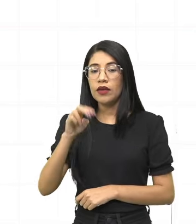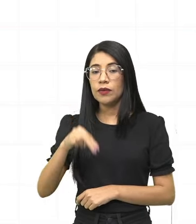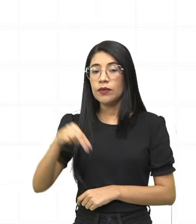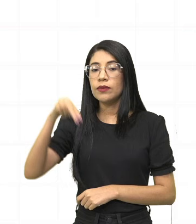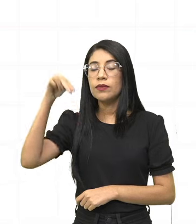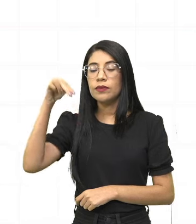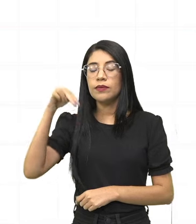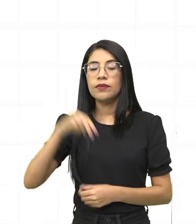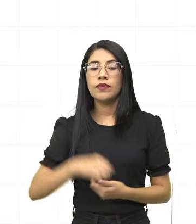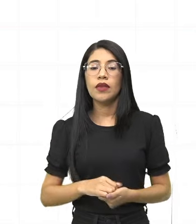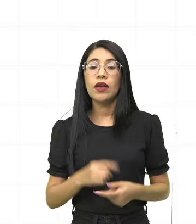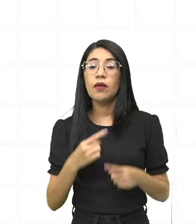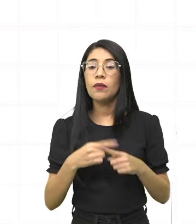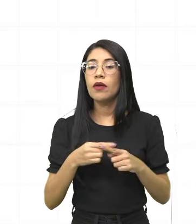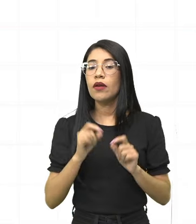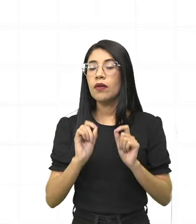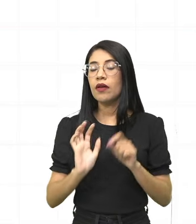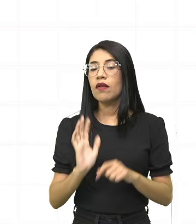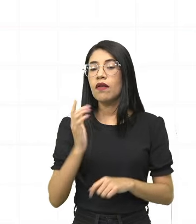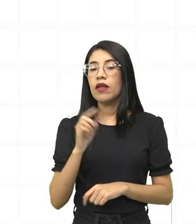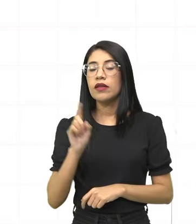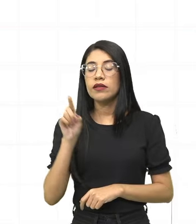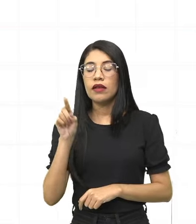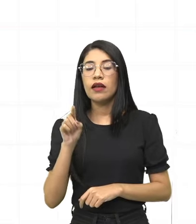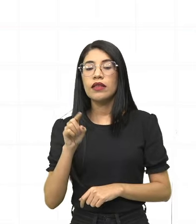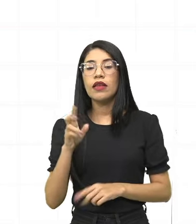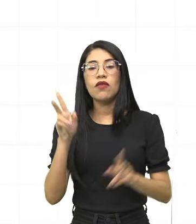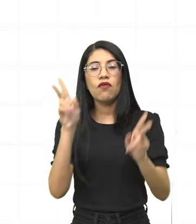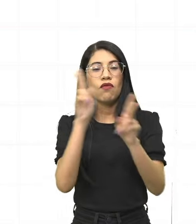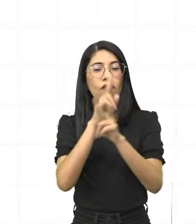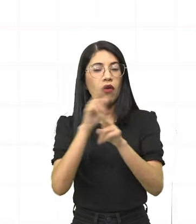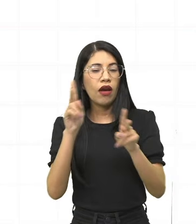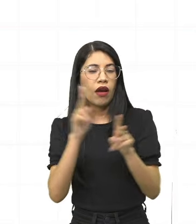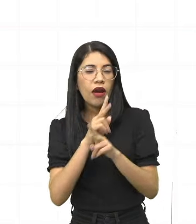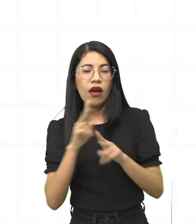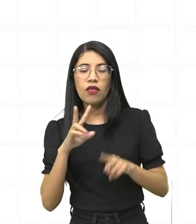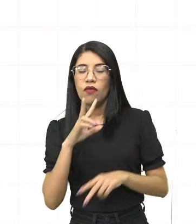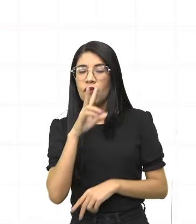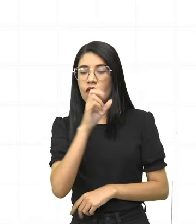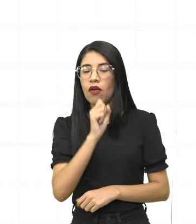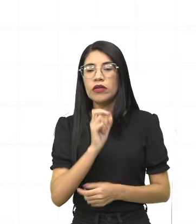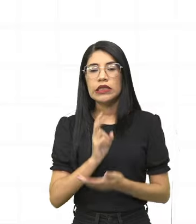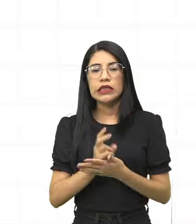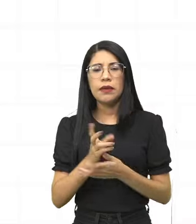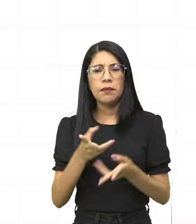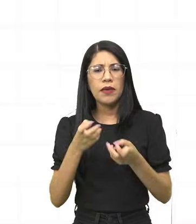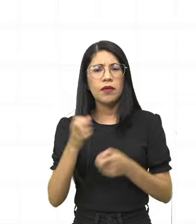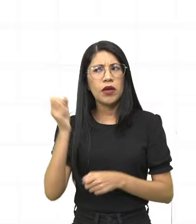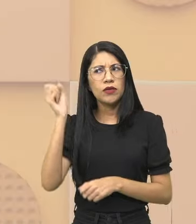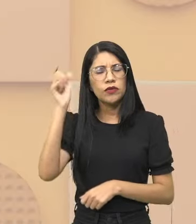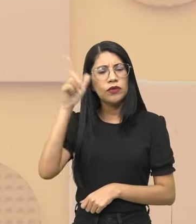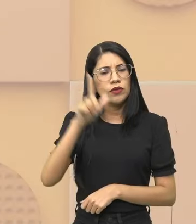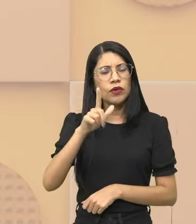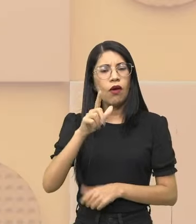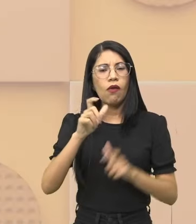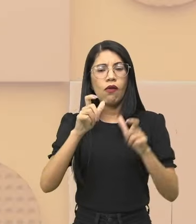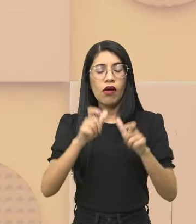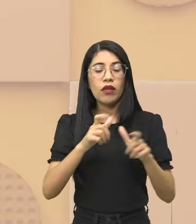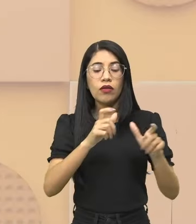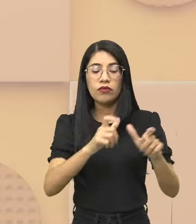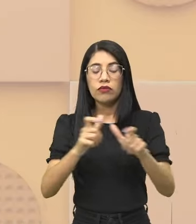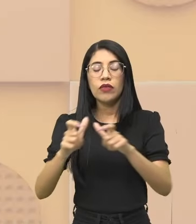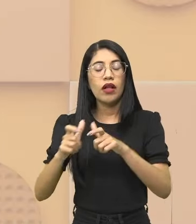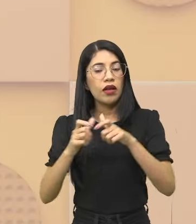do Brasil, gente. Por conta da intensidade dos ventos, né? Viram ali a energia solar? A gente tem as